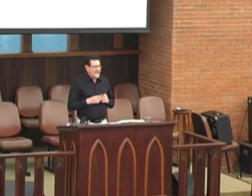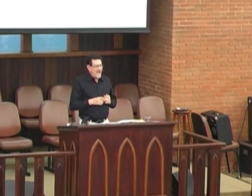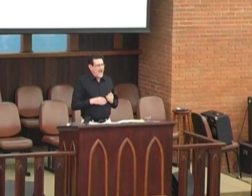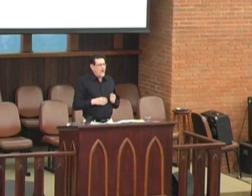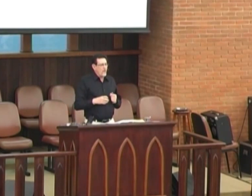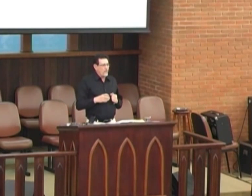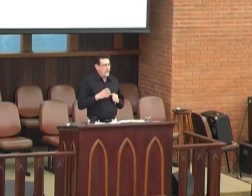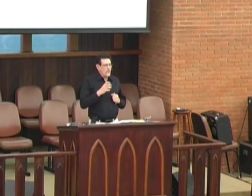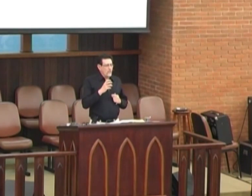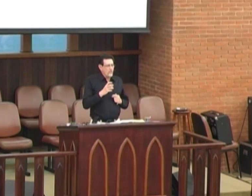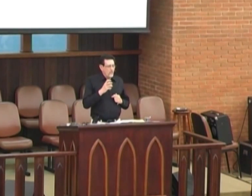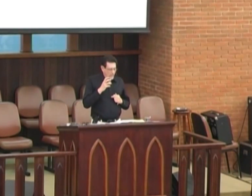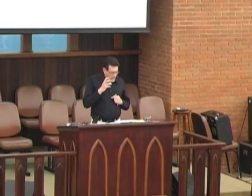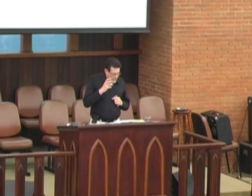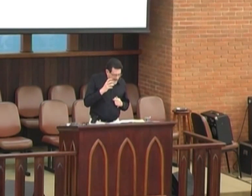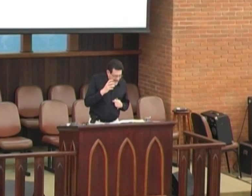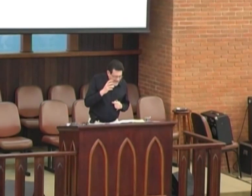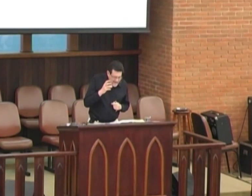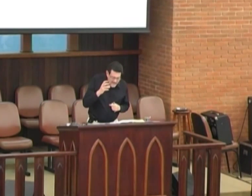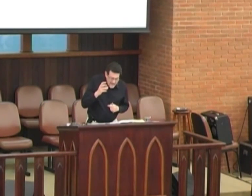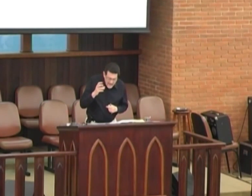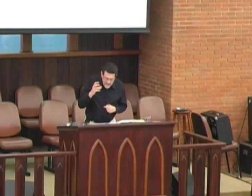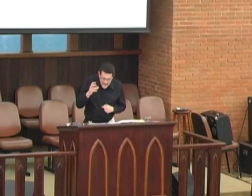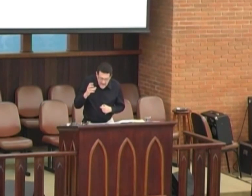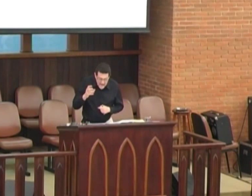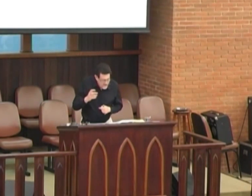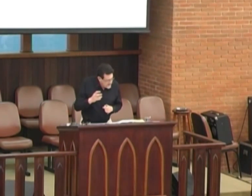O que é uma...